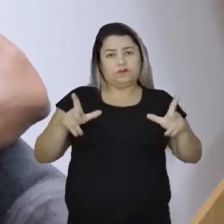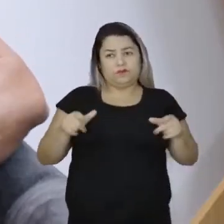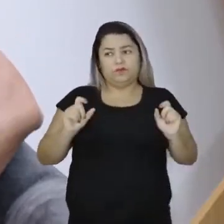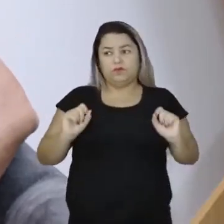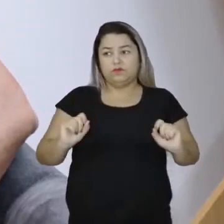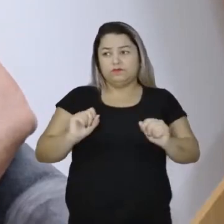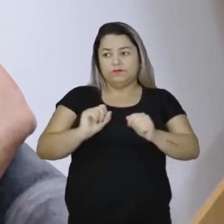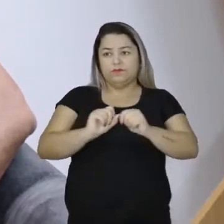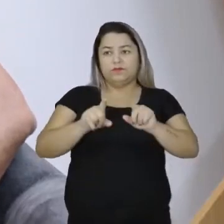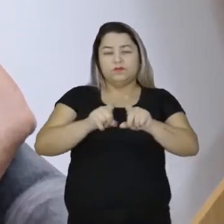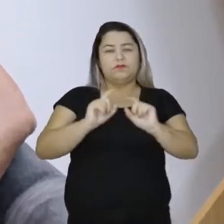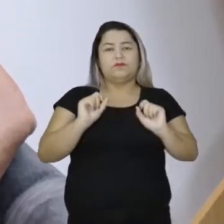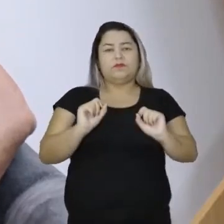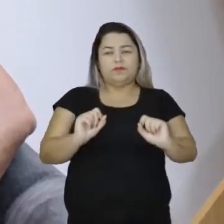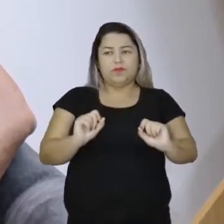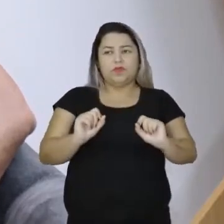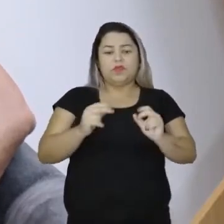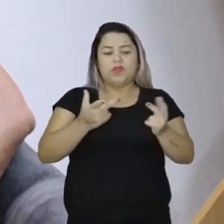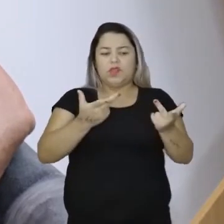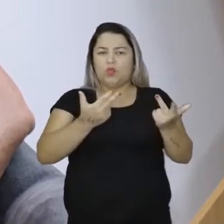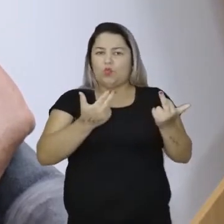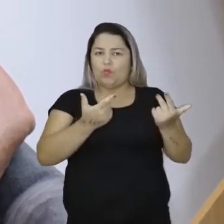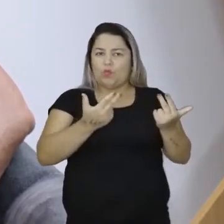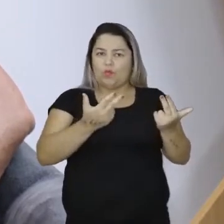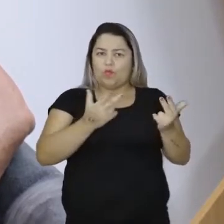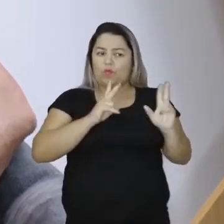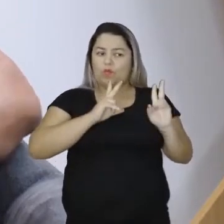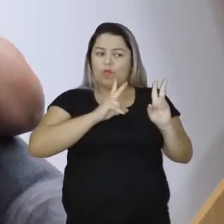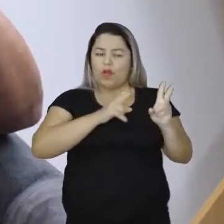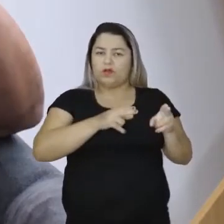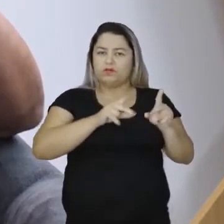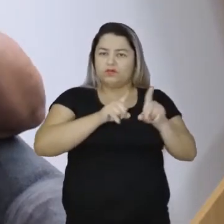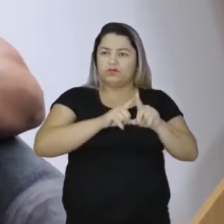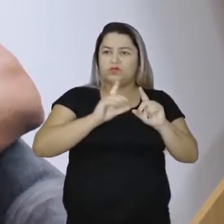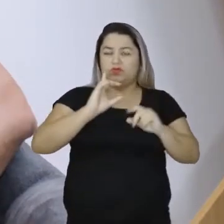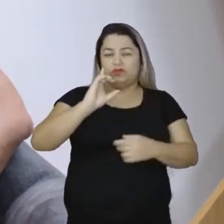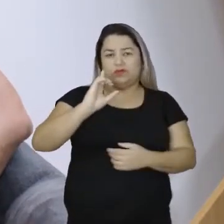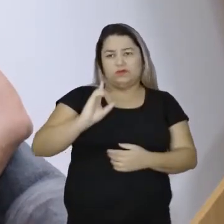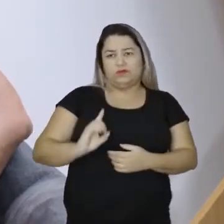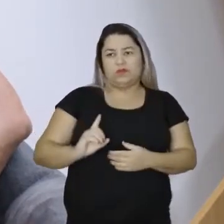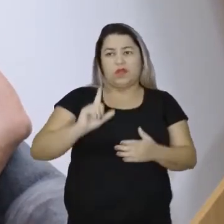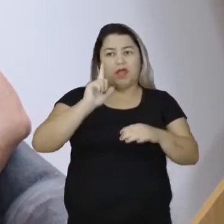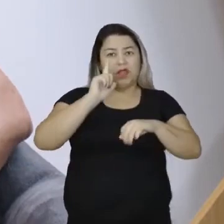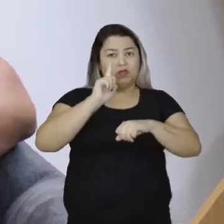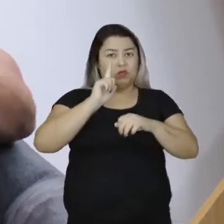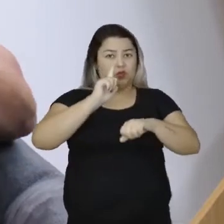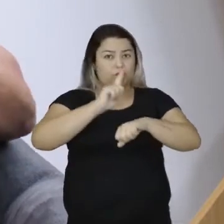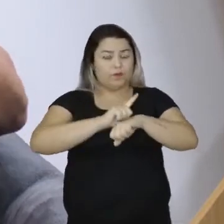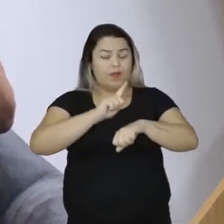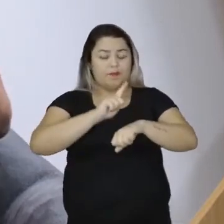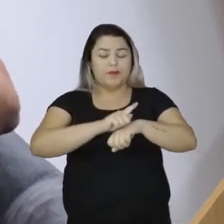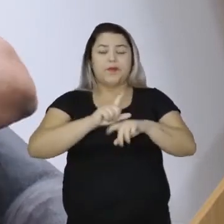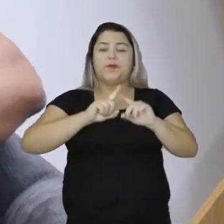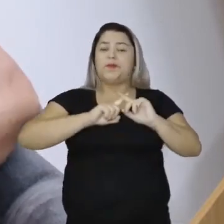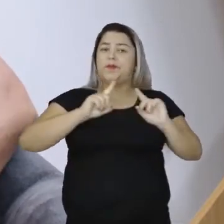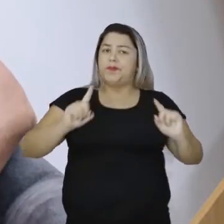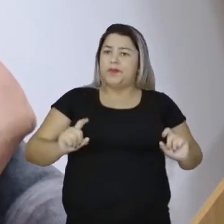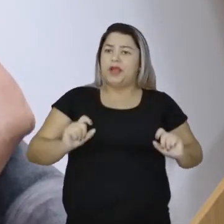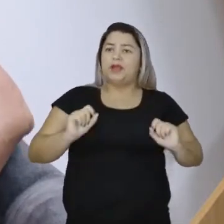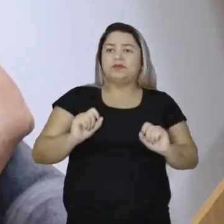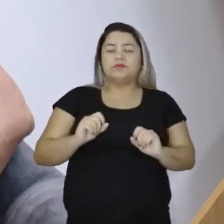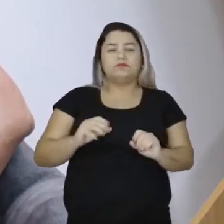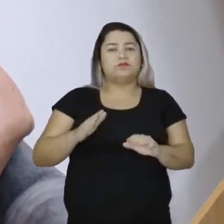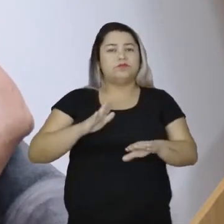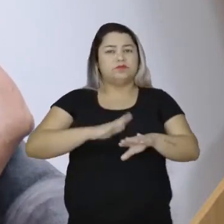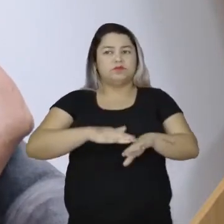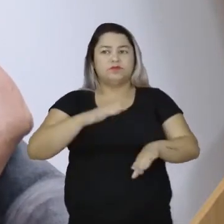fossem absolutamente iguais. Nós somos iguais nos direitos que estão no papel, mas ainda somos muito